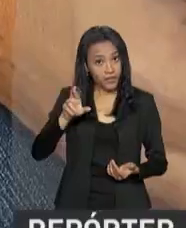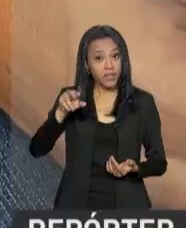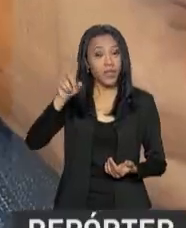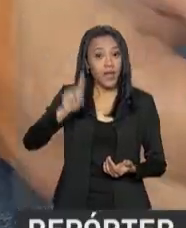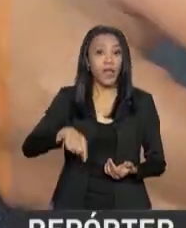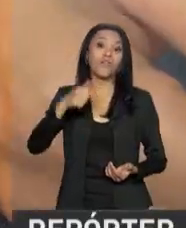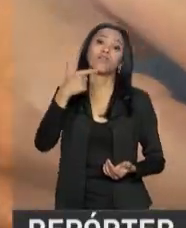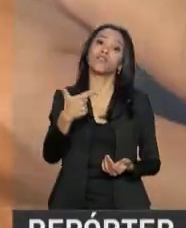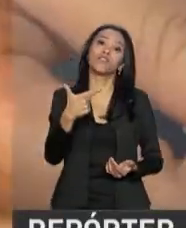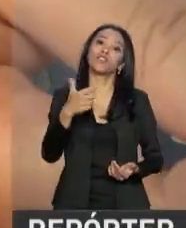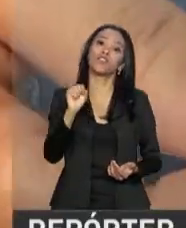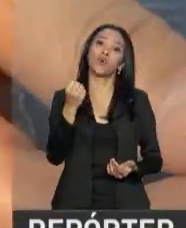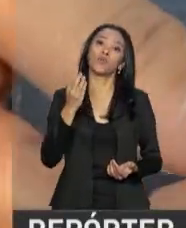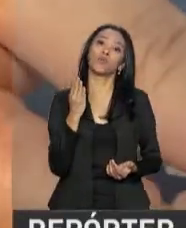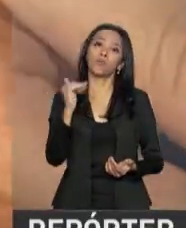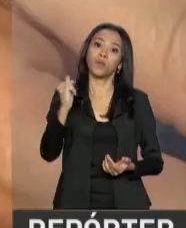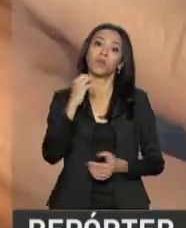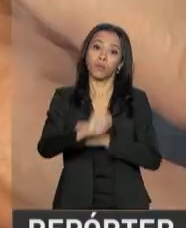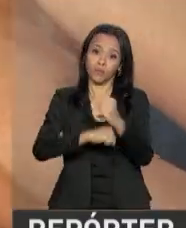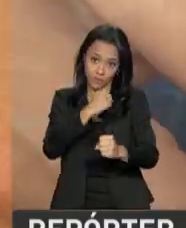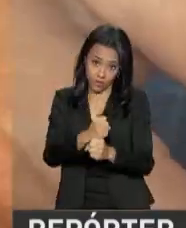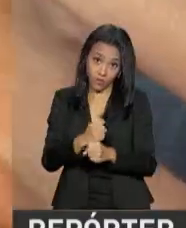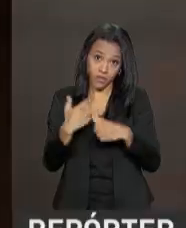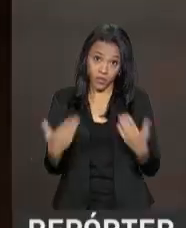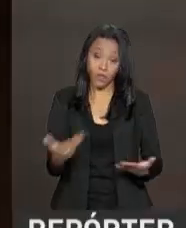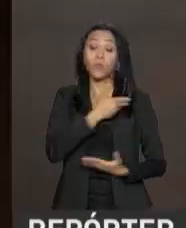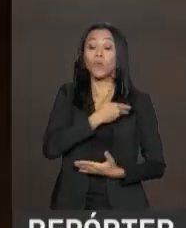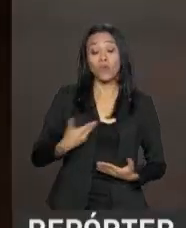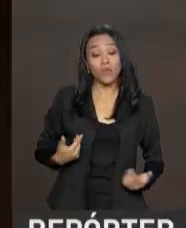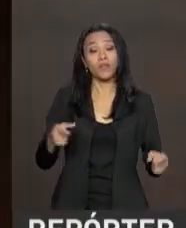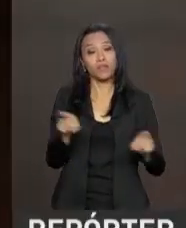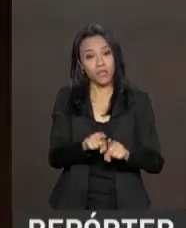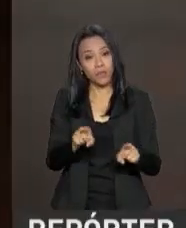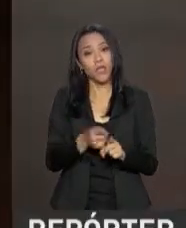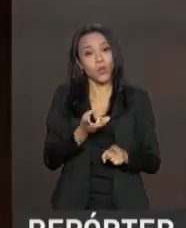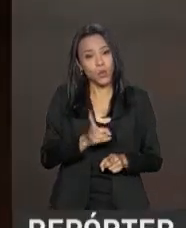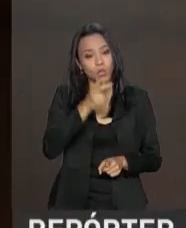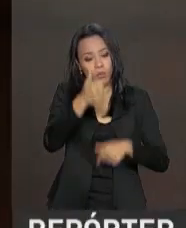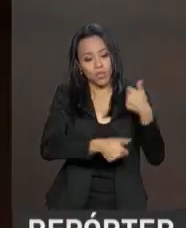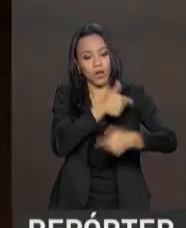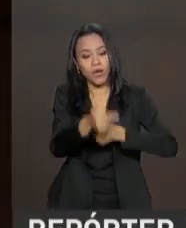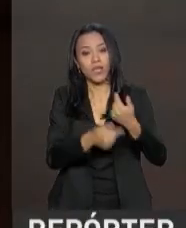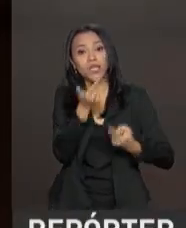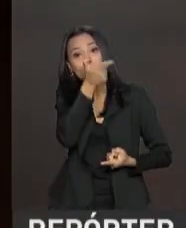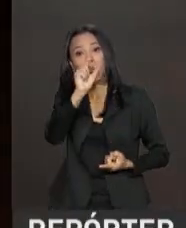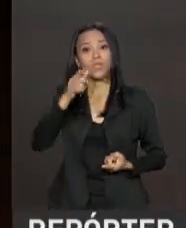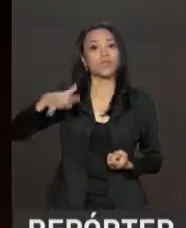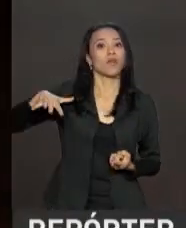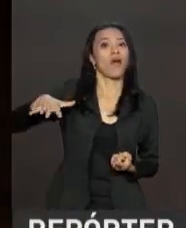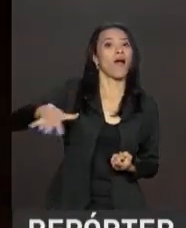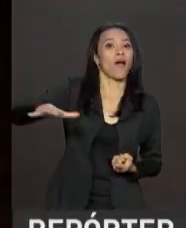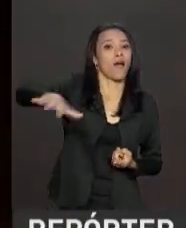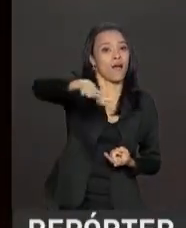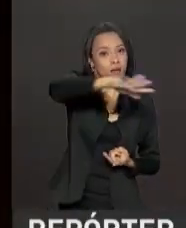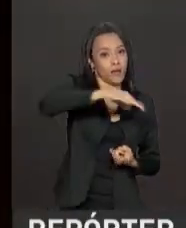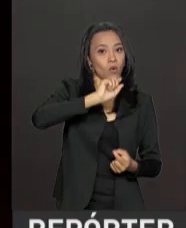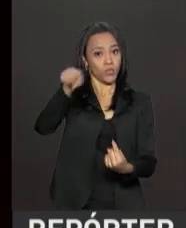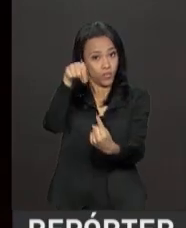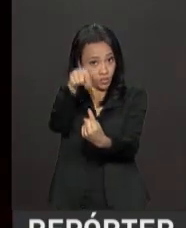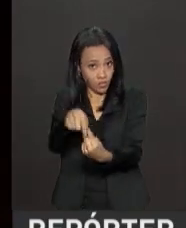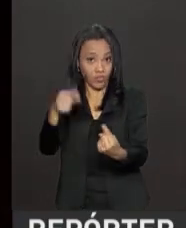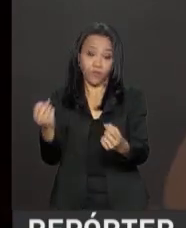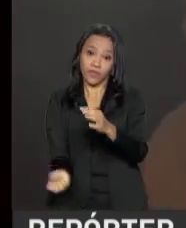28 bilhões de reais por ano e o governo também vem investindo em outras ações para gerar emprego e renda